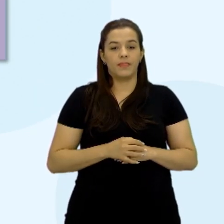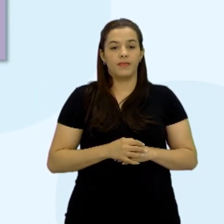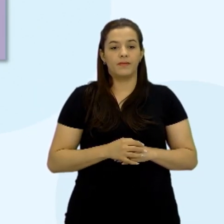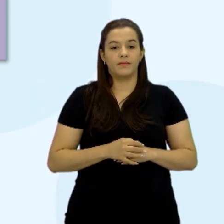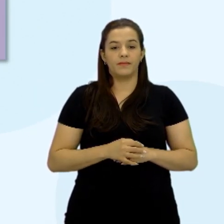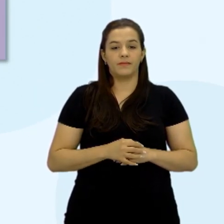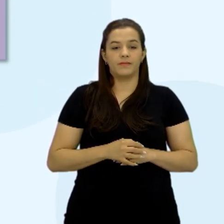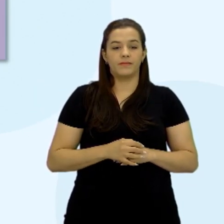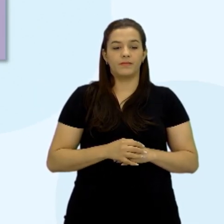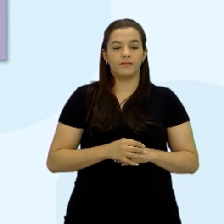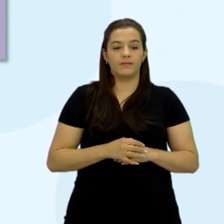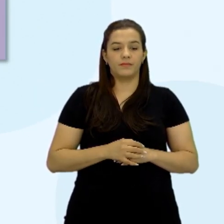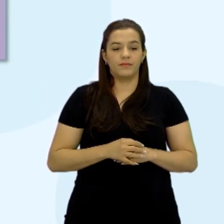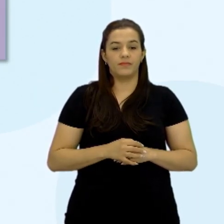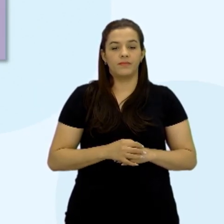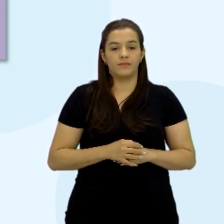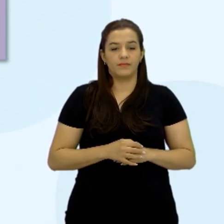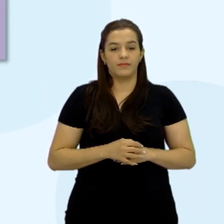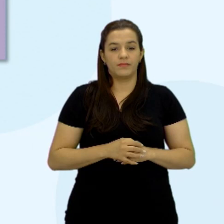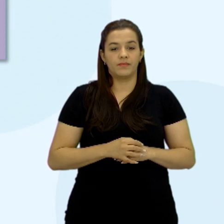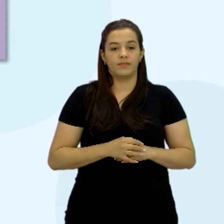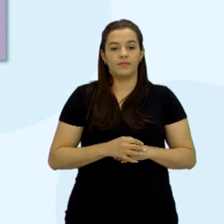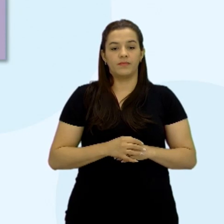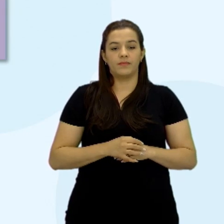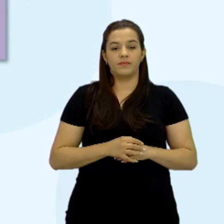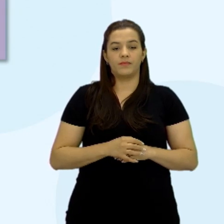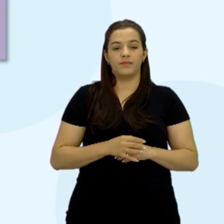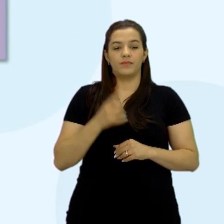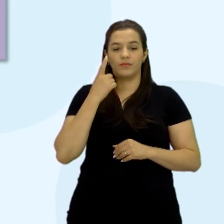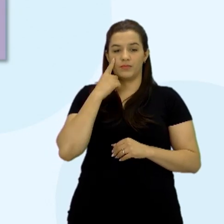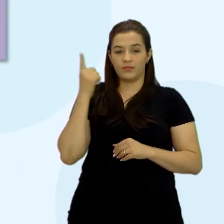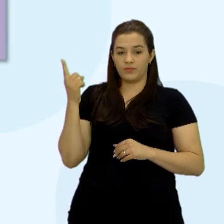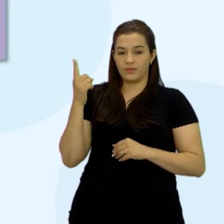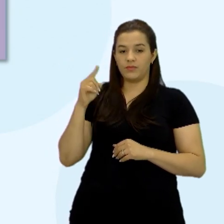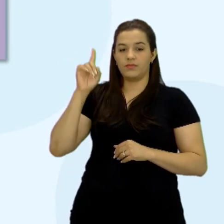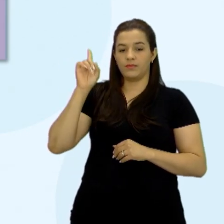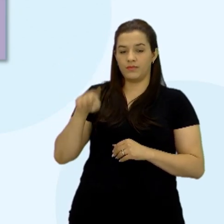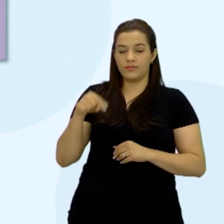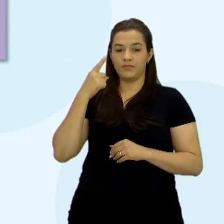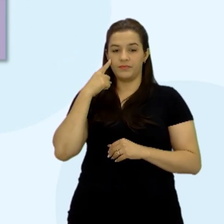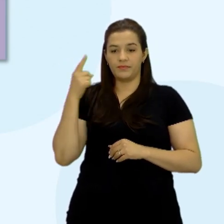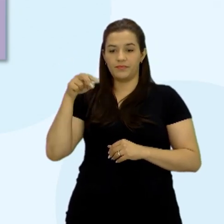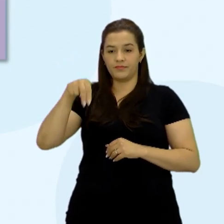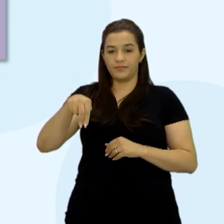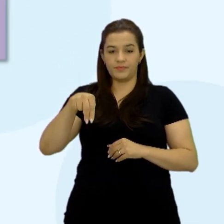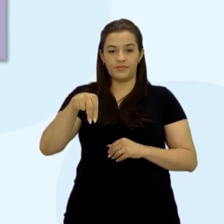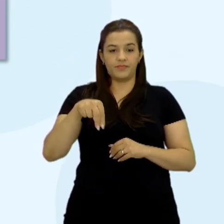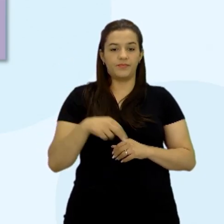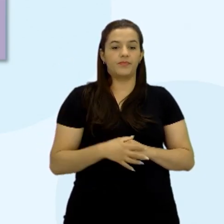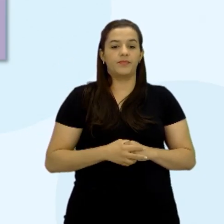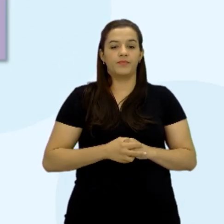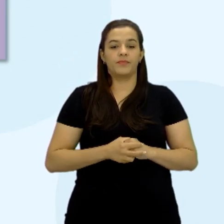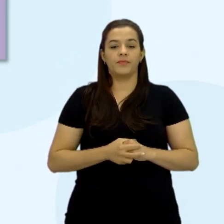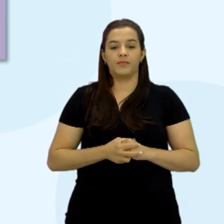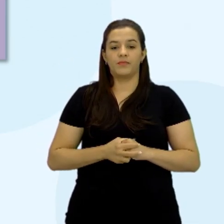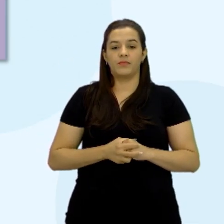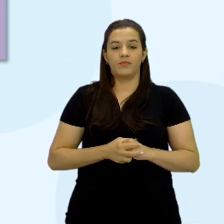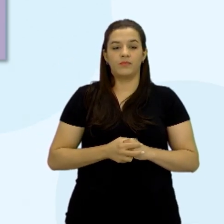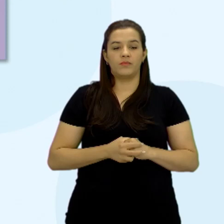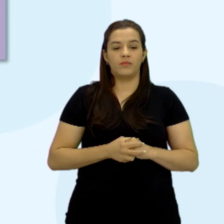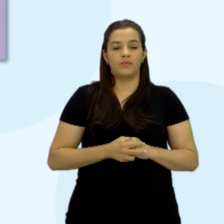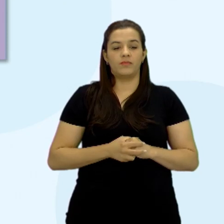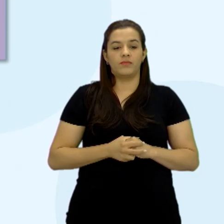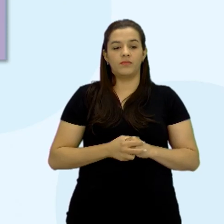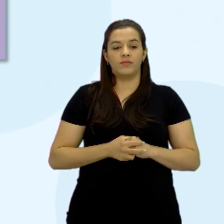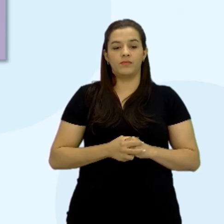Olha o que que eu vou fazer, ó. Vermelho, ó. Número é o N, né? Aí eu vou colocar aqui de verde, vai.